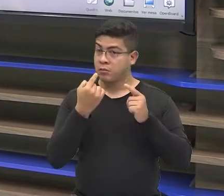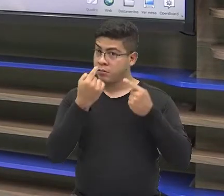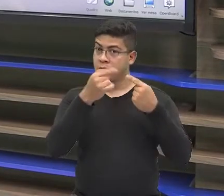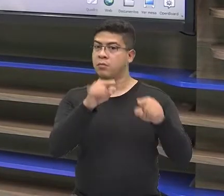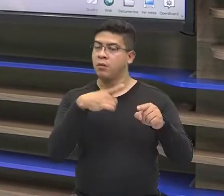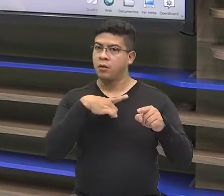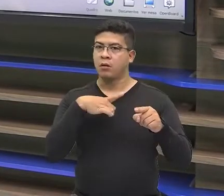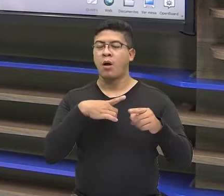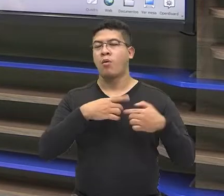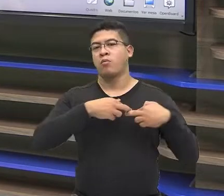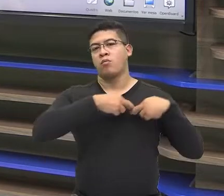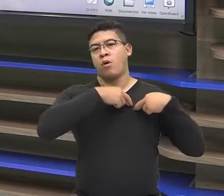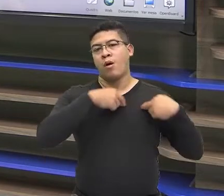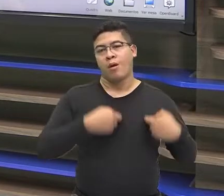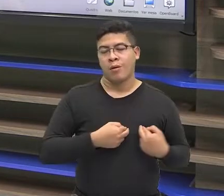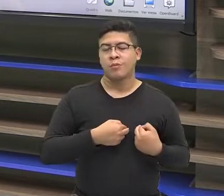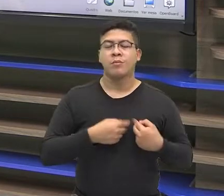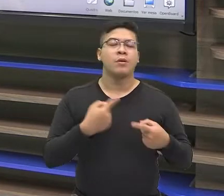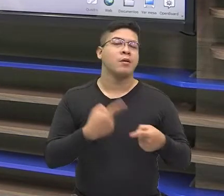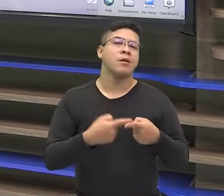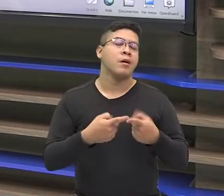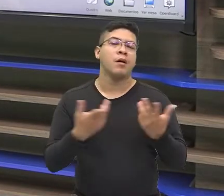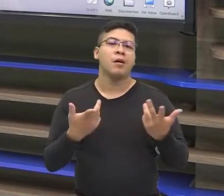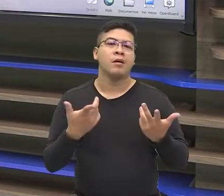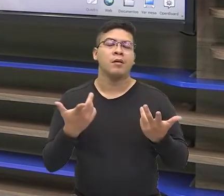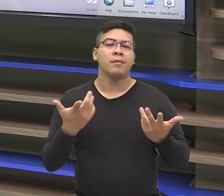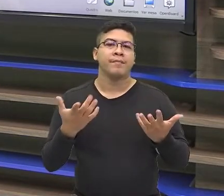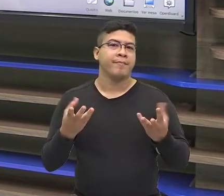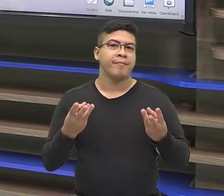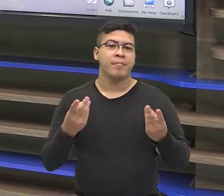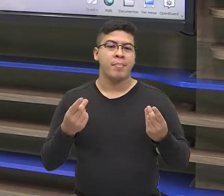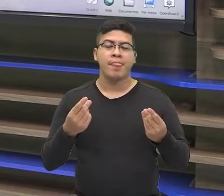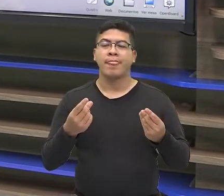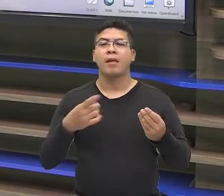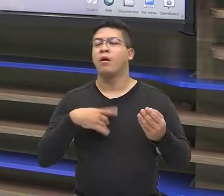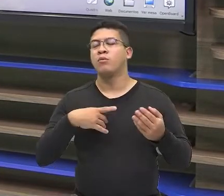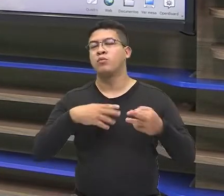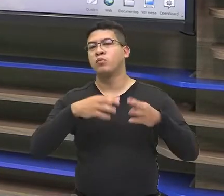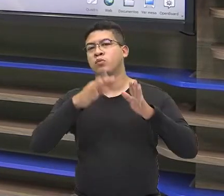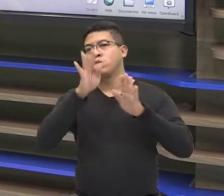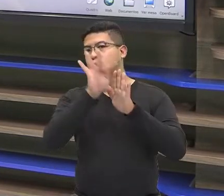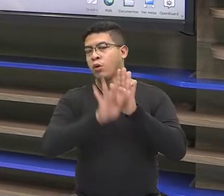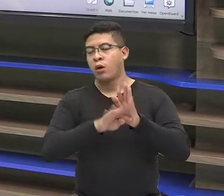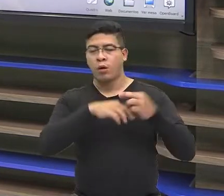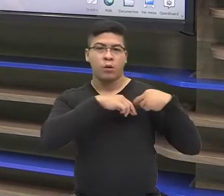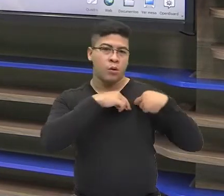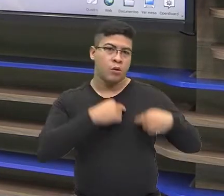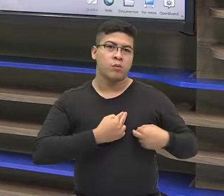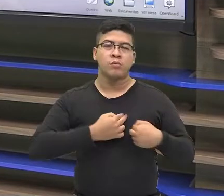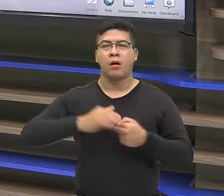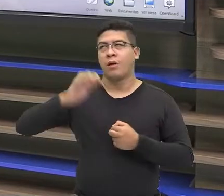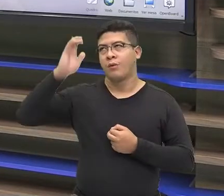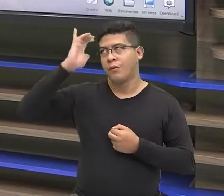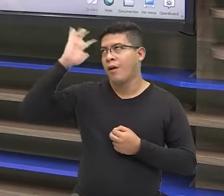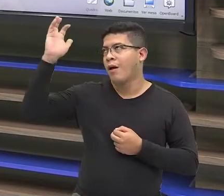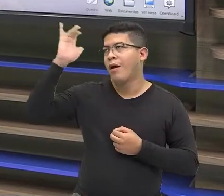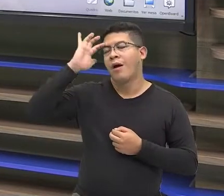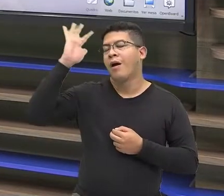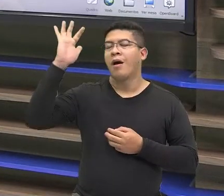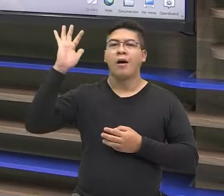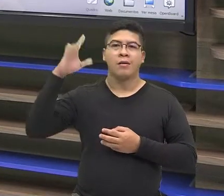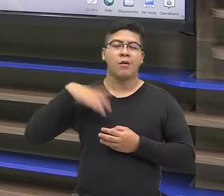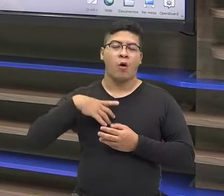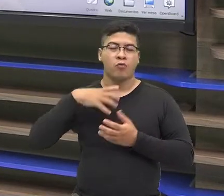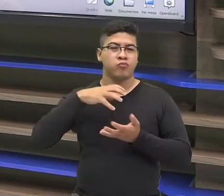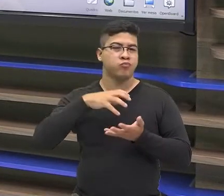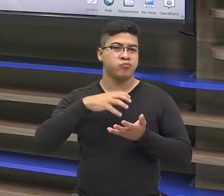aos românticos, né? Por quê? Porque quando ele fala que nos romances Jeca é um filósofo, Jeca é um grande